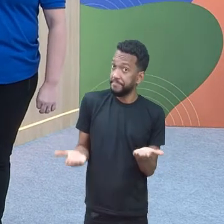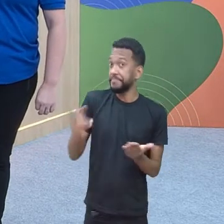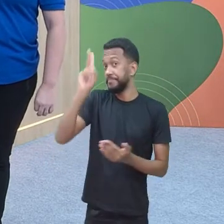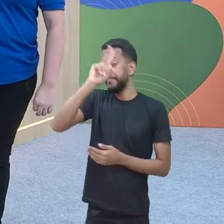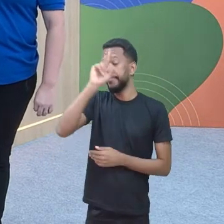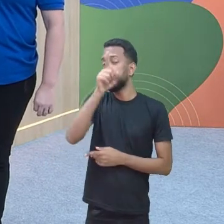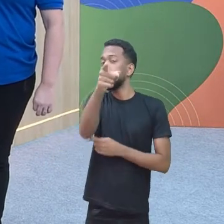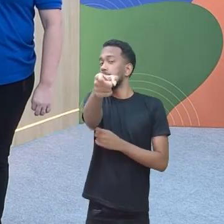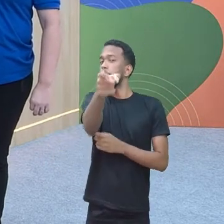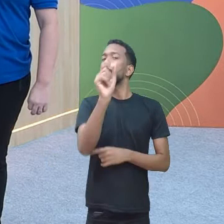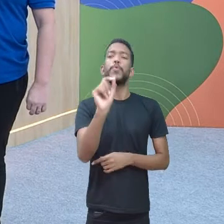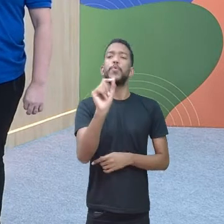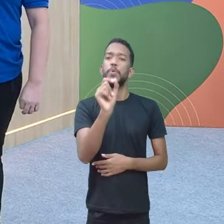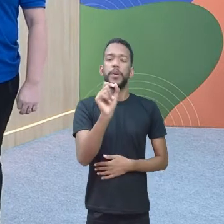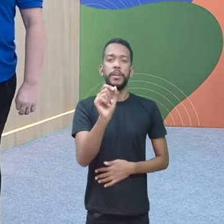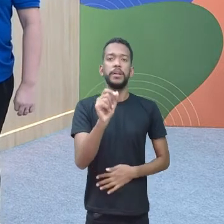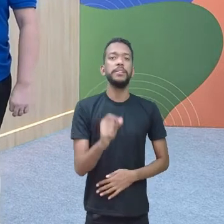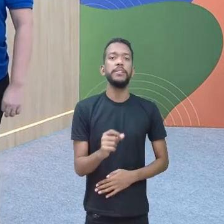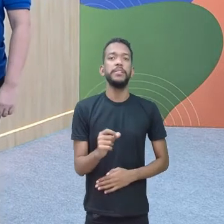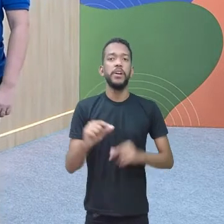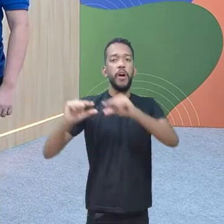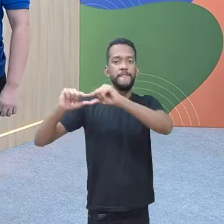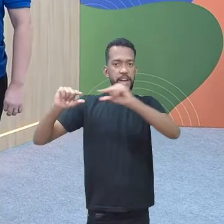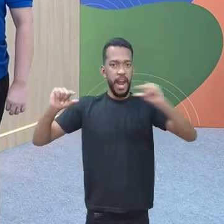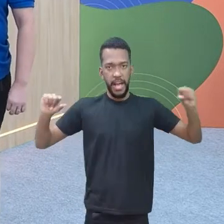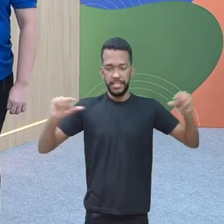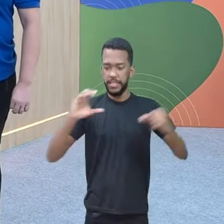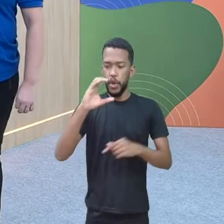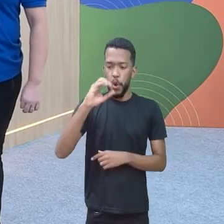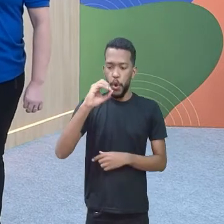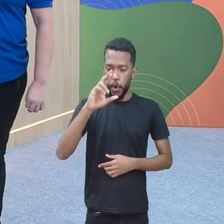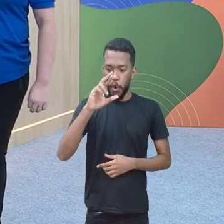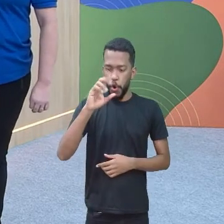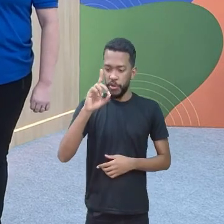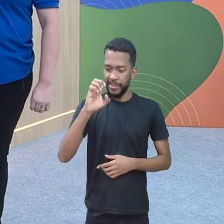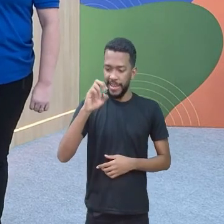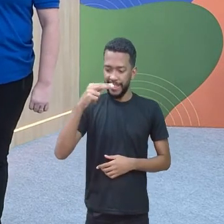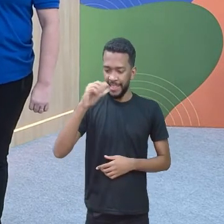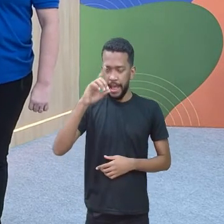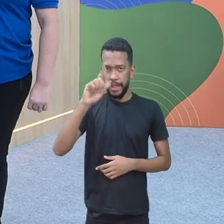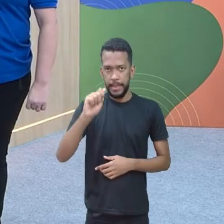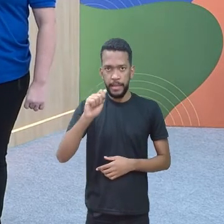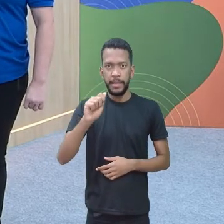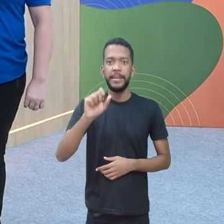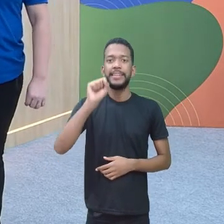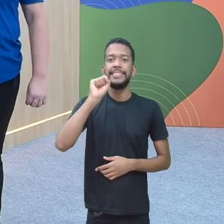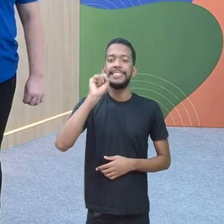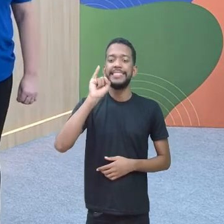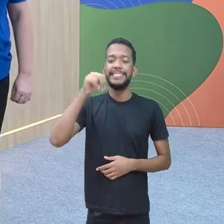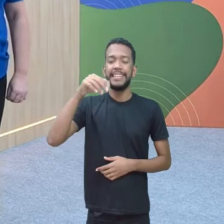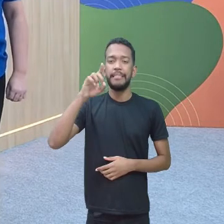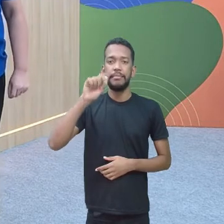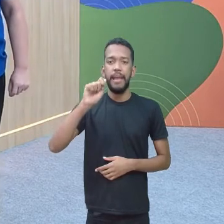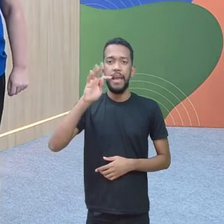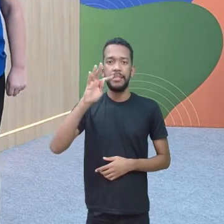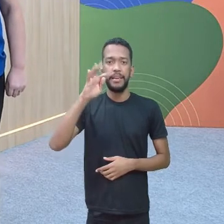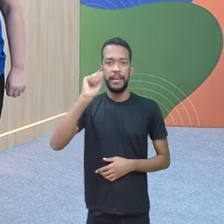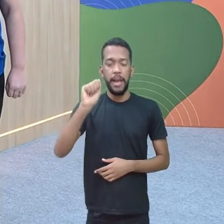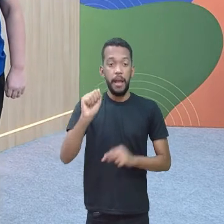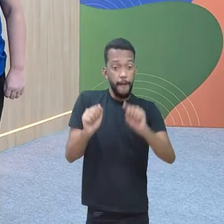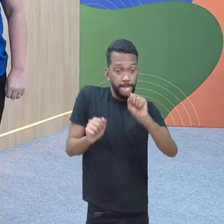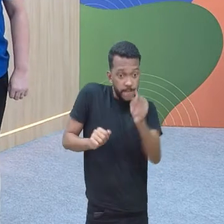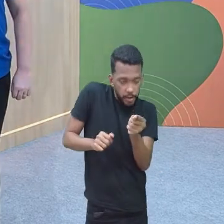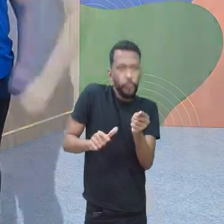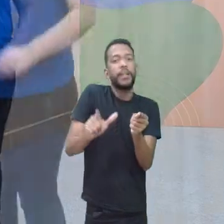Lembrando que nas orações coordenadas sindéticas, a vírgula vem antes da